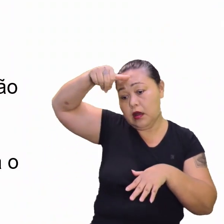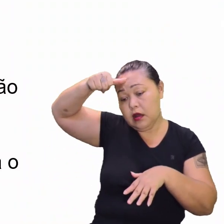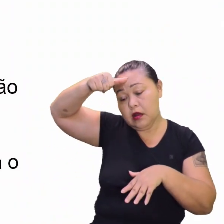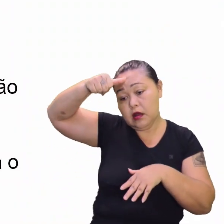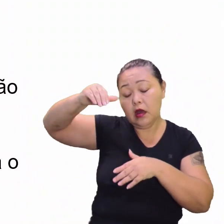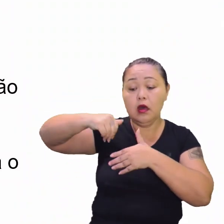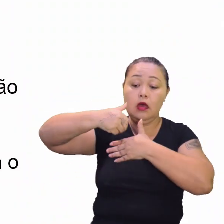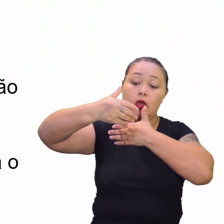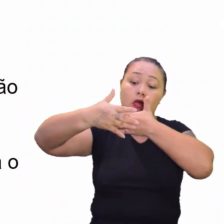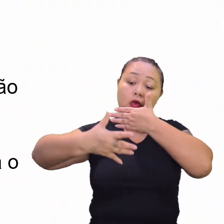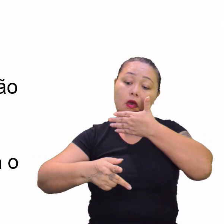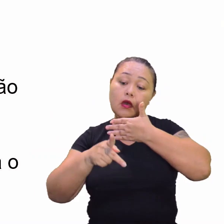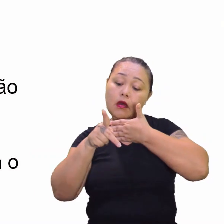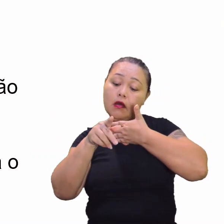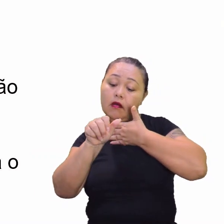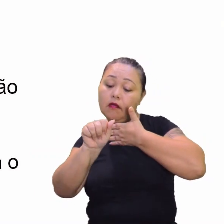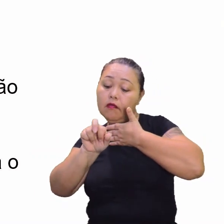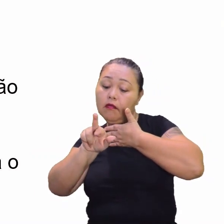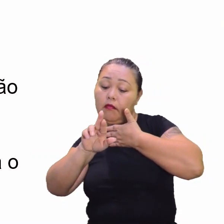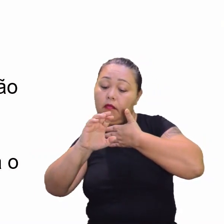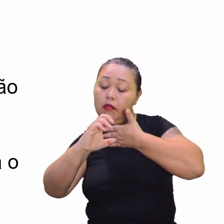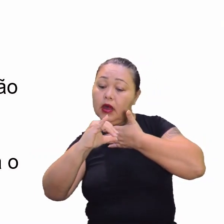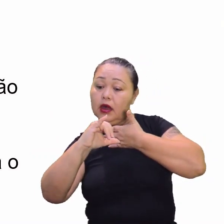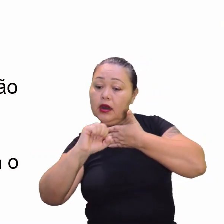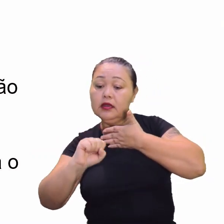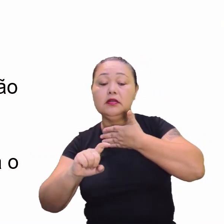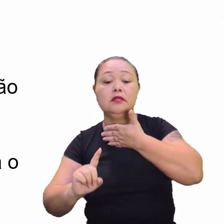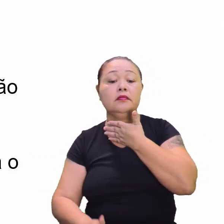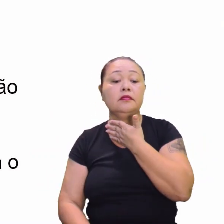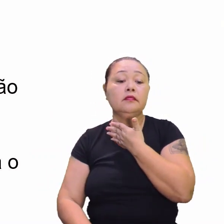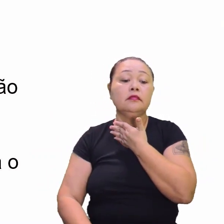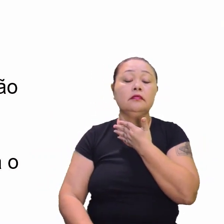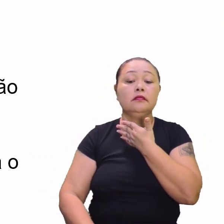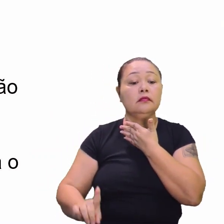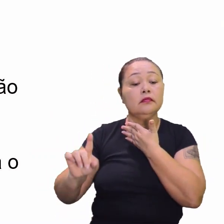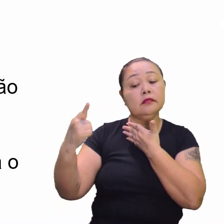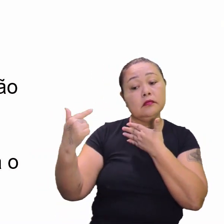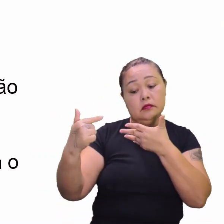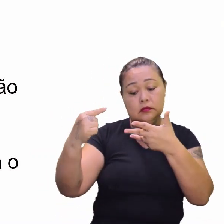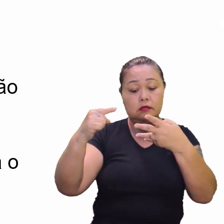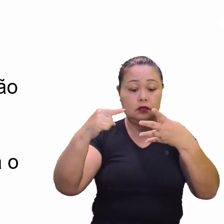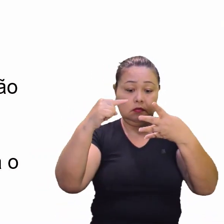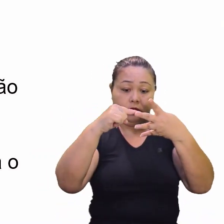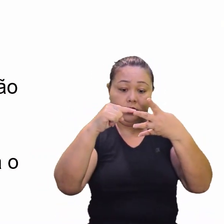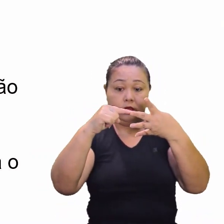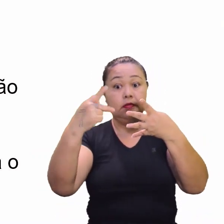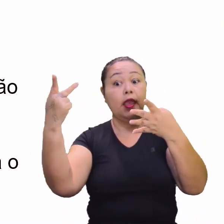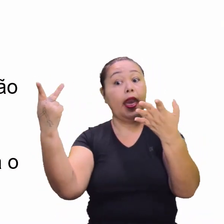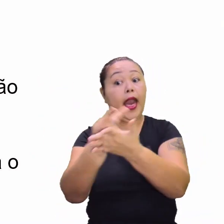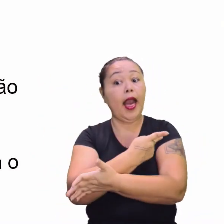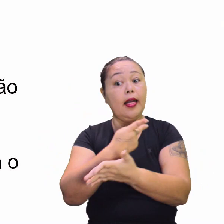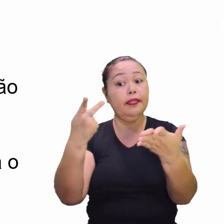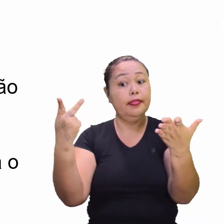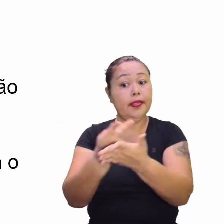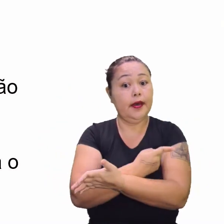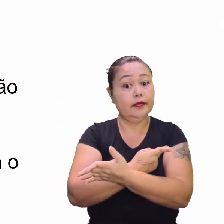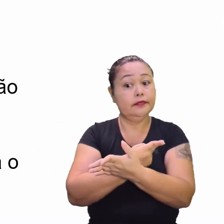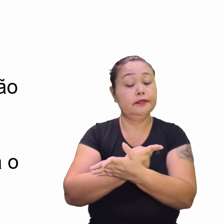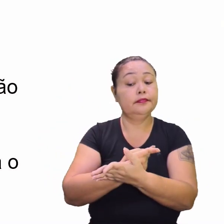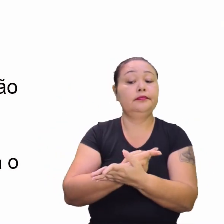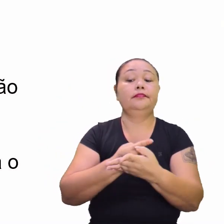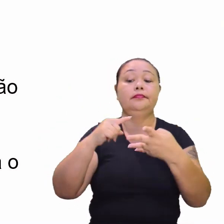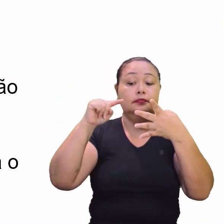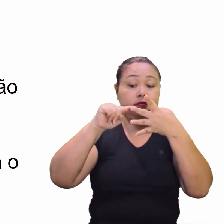na Chapada dos Parecis, que falamos, professor Jorge. Isso. Então a 2 está